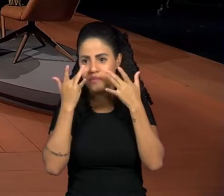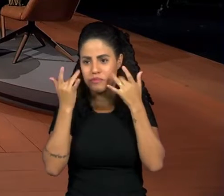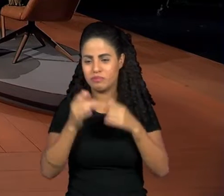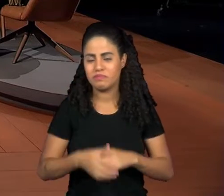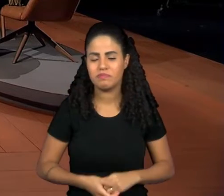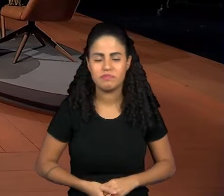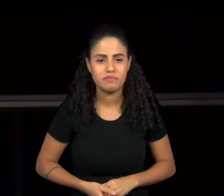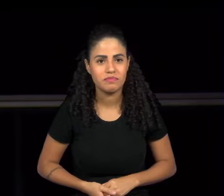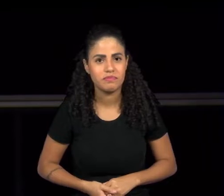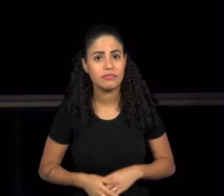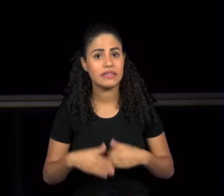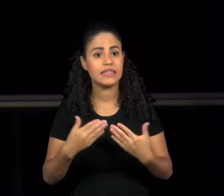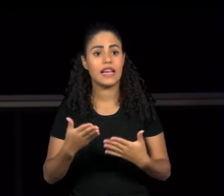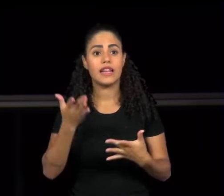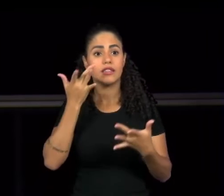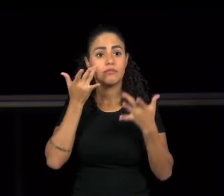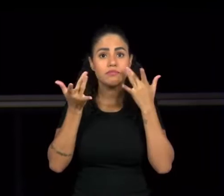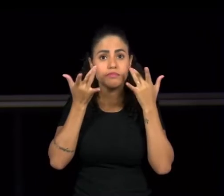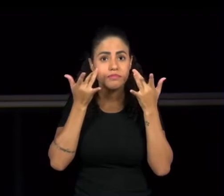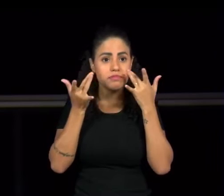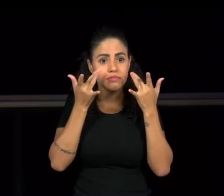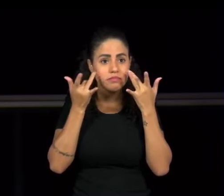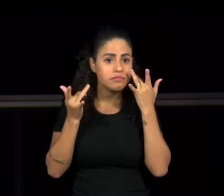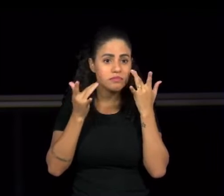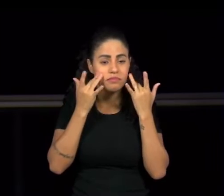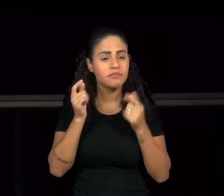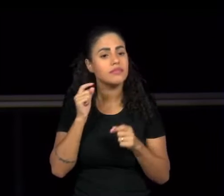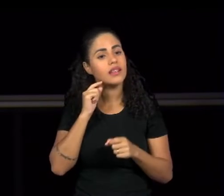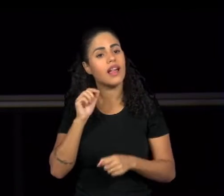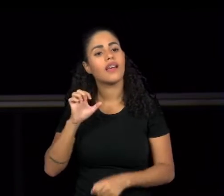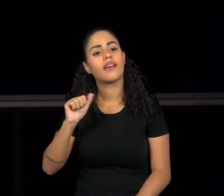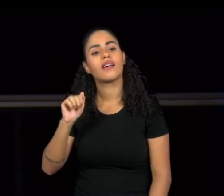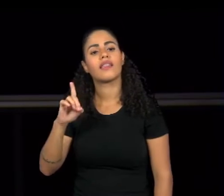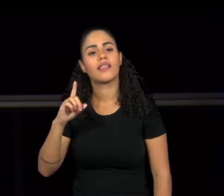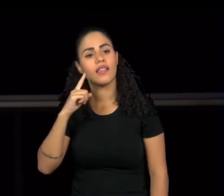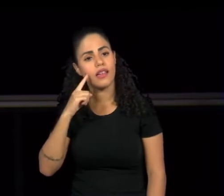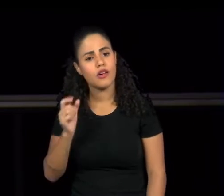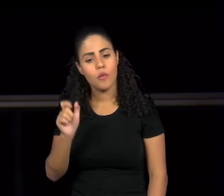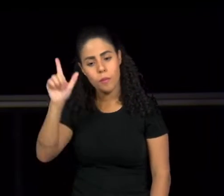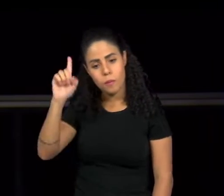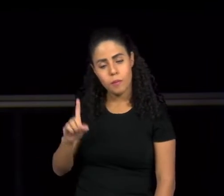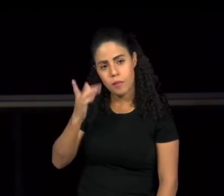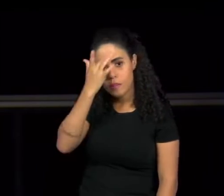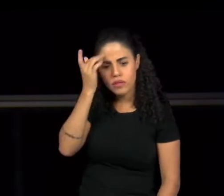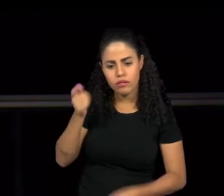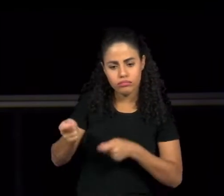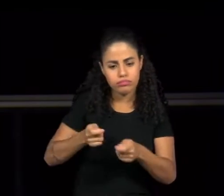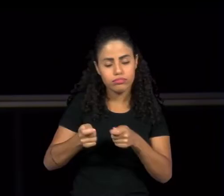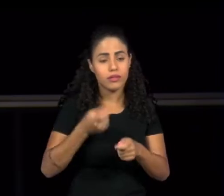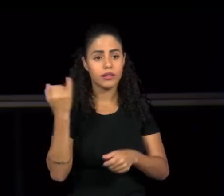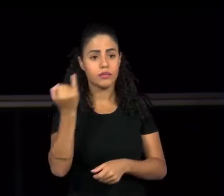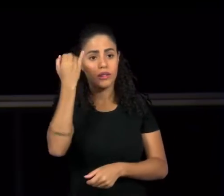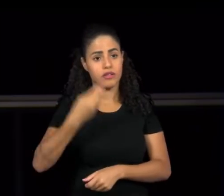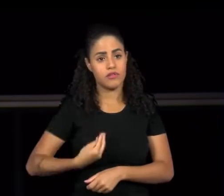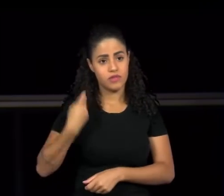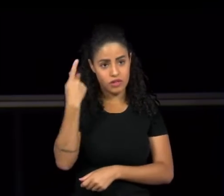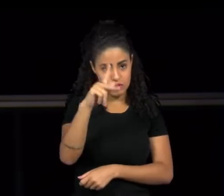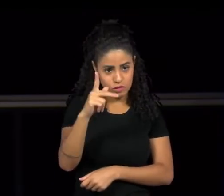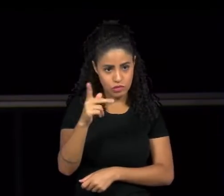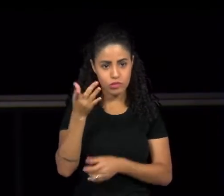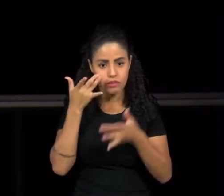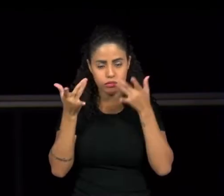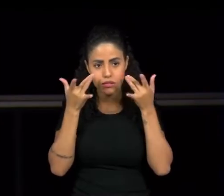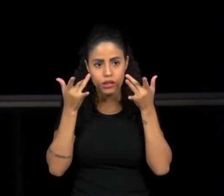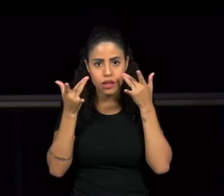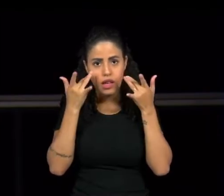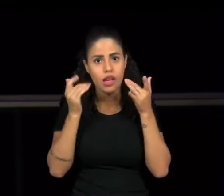Agora, o seu espetáculo de formatura lá na EAD foi dirigido por alguém que seria muito importante na sua carreira, né? Nós fizemos